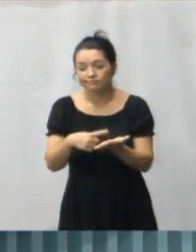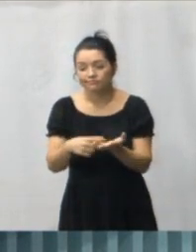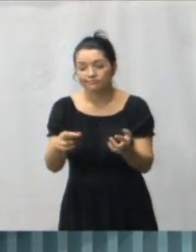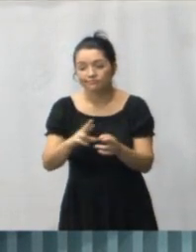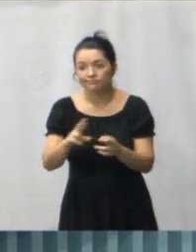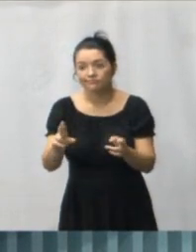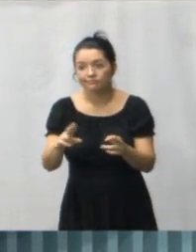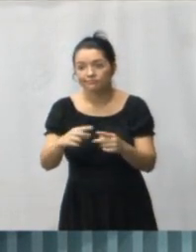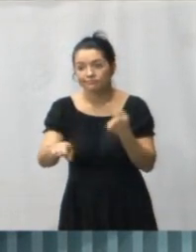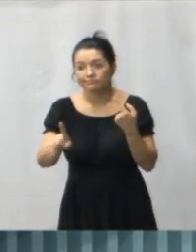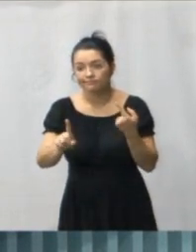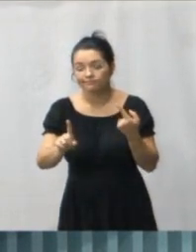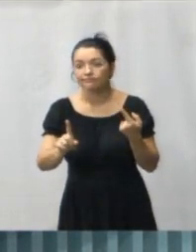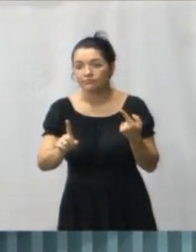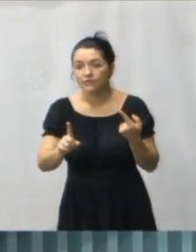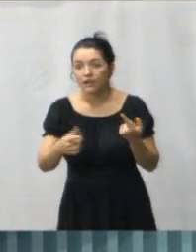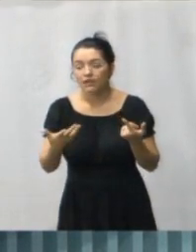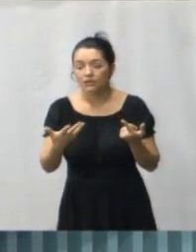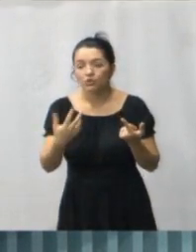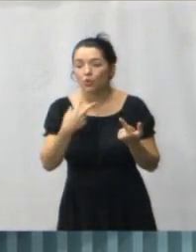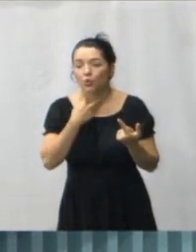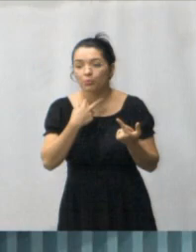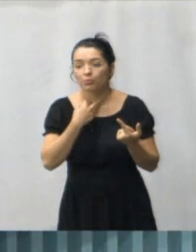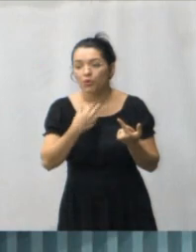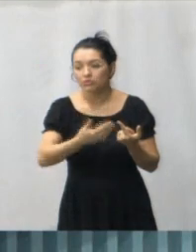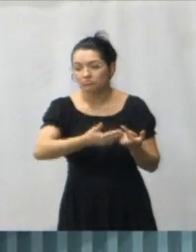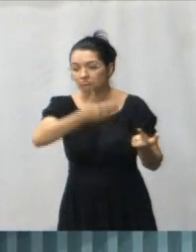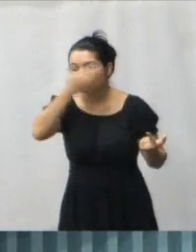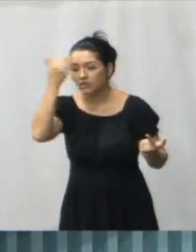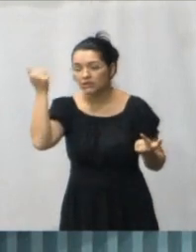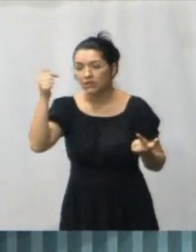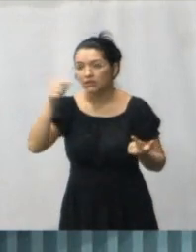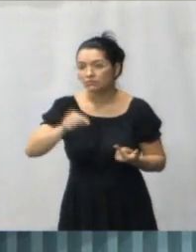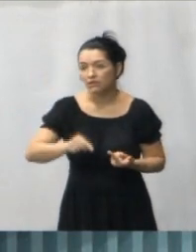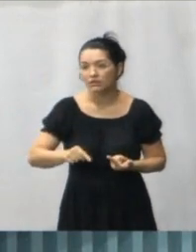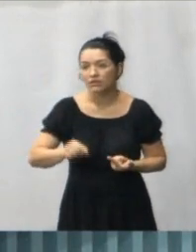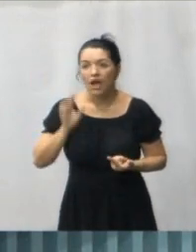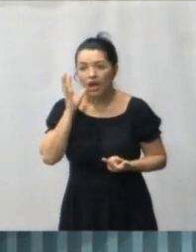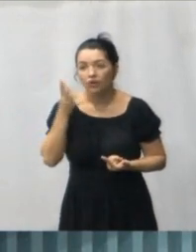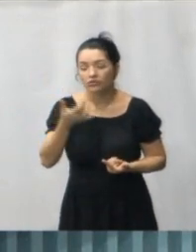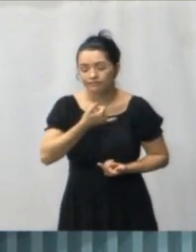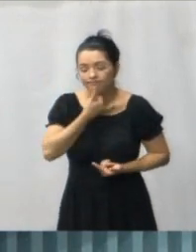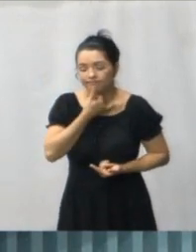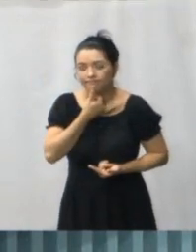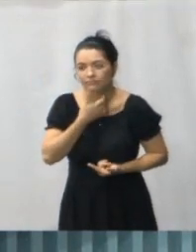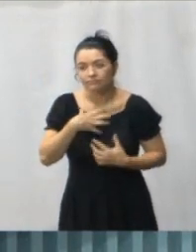registrar esse fato, que muito me entristeceu. Muito obrigado.